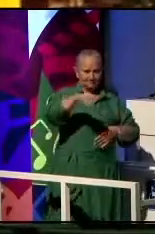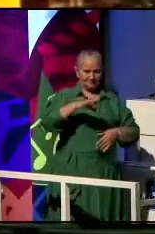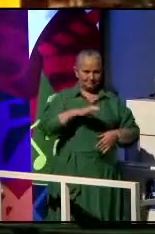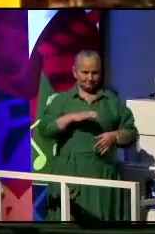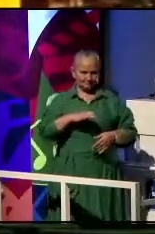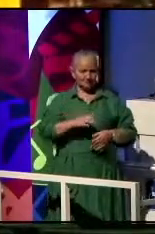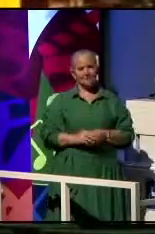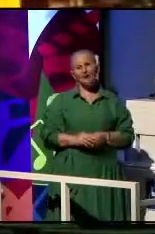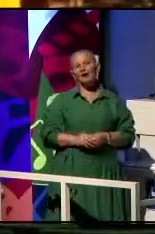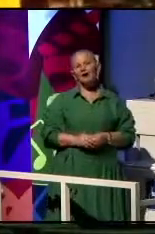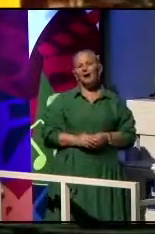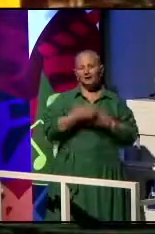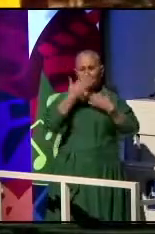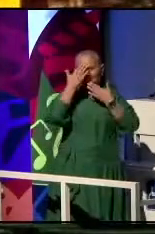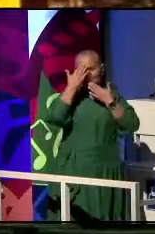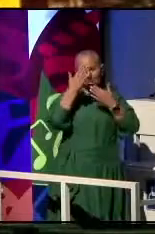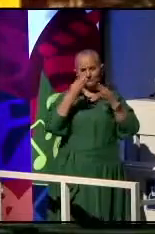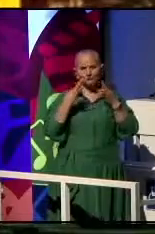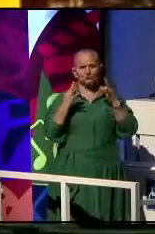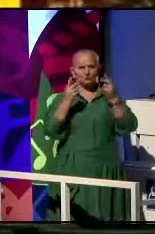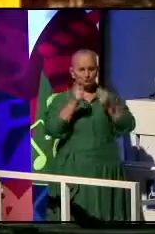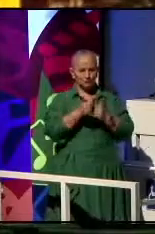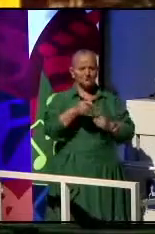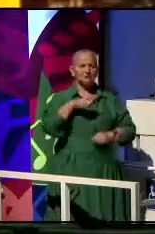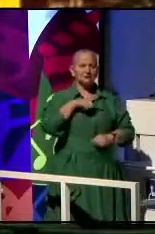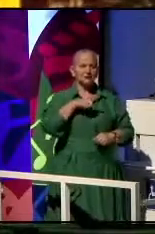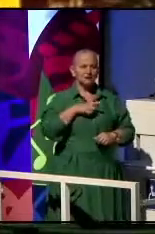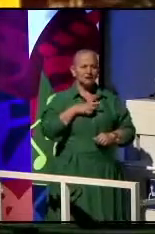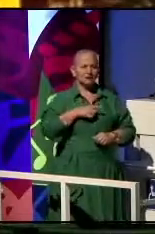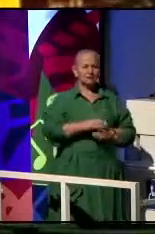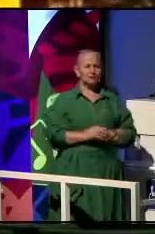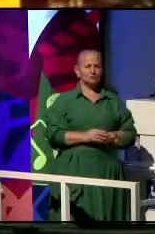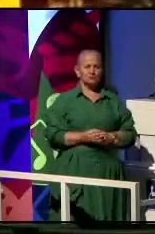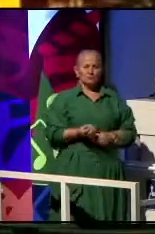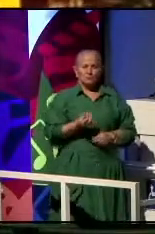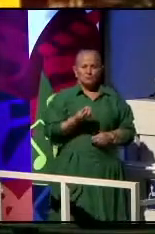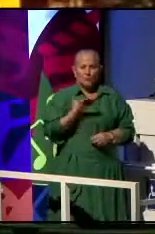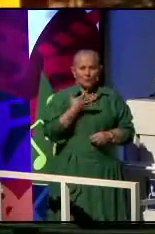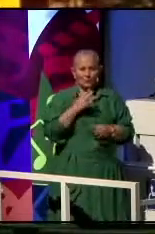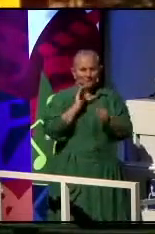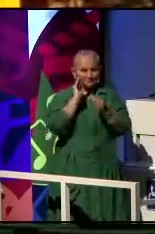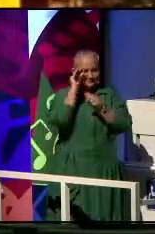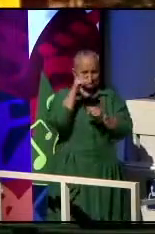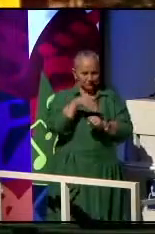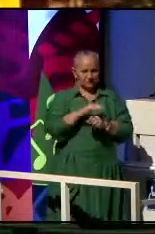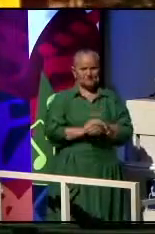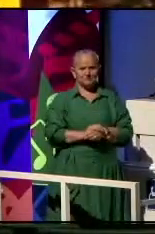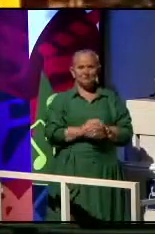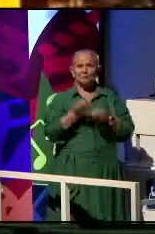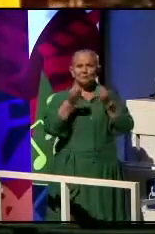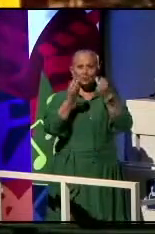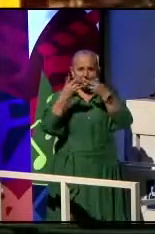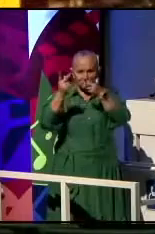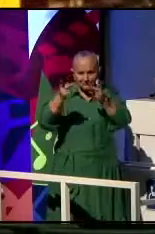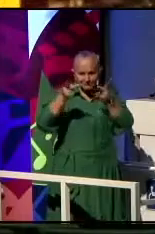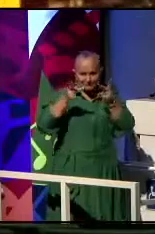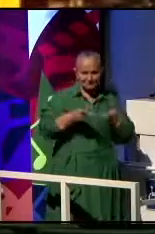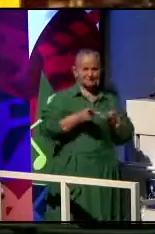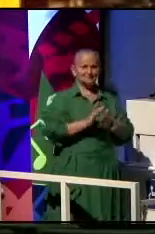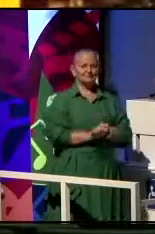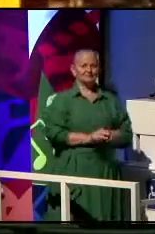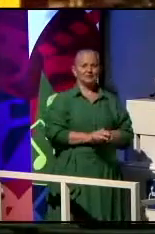a todos vocês pela presença, que tenhamos uma ótima noite. Sejam muito bem-vindos a mais uma noite do FILP